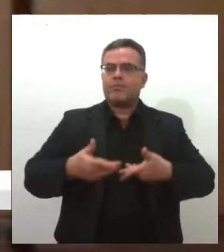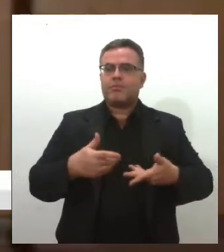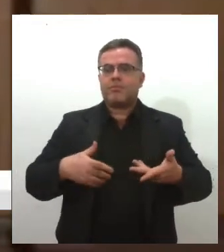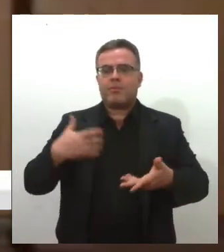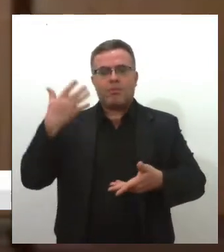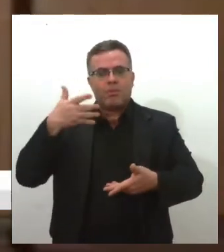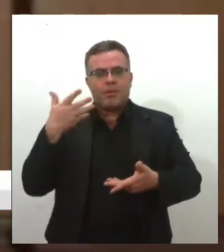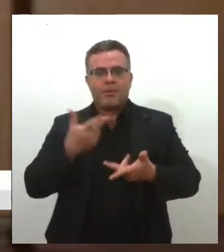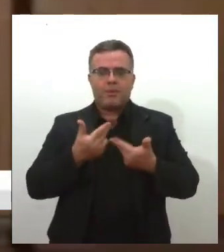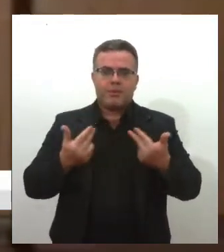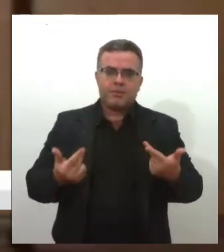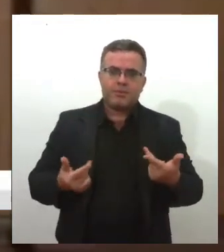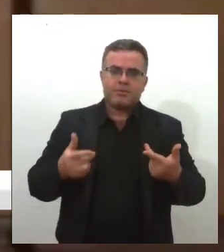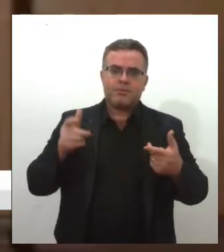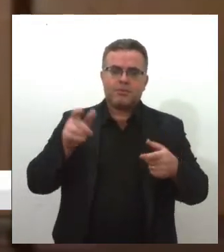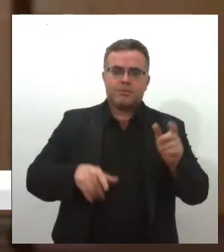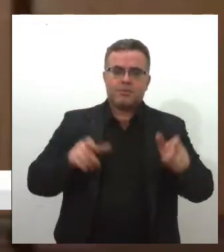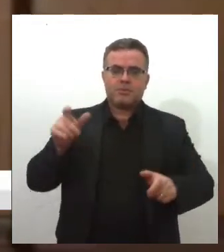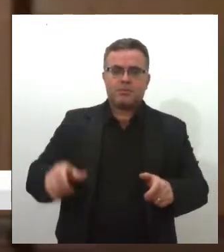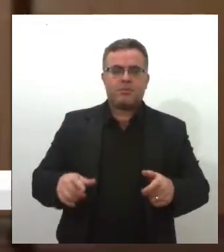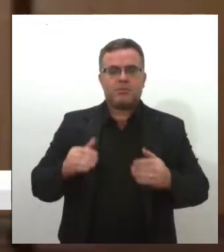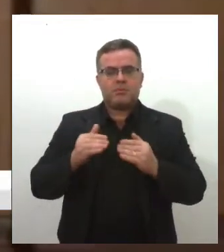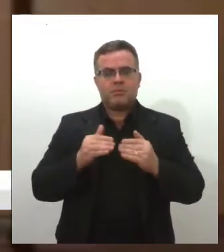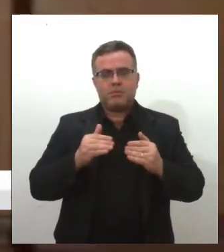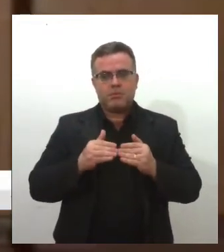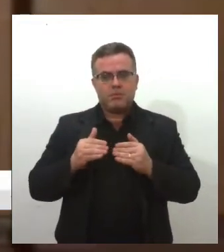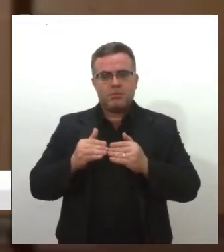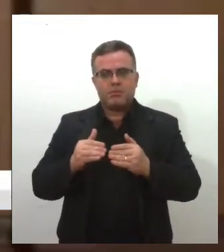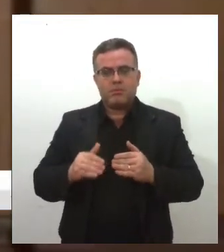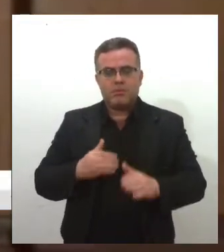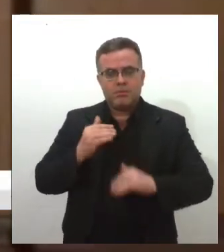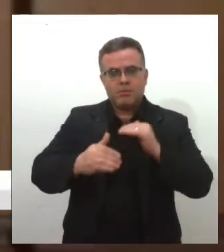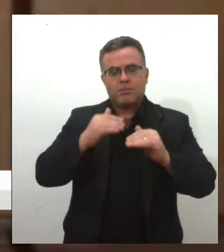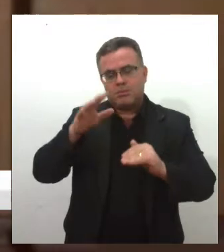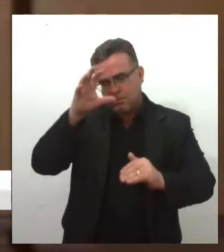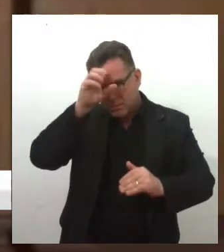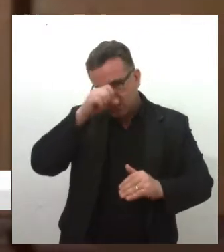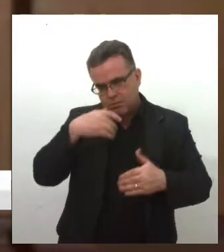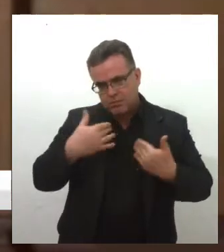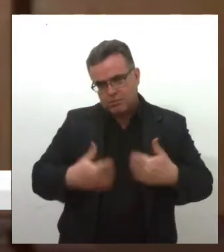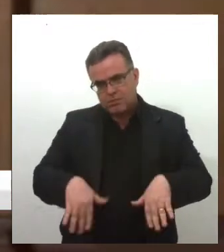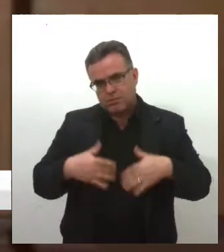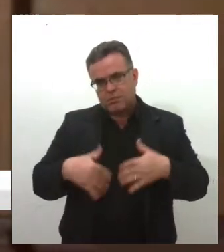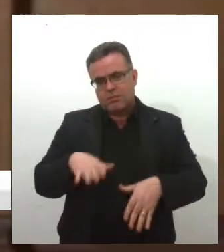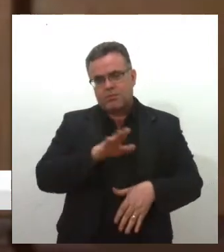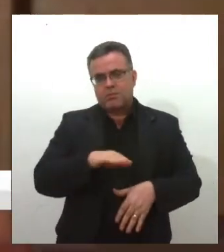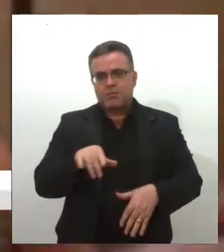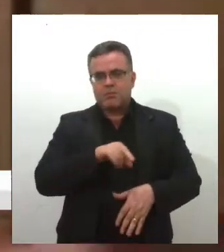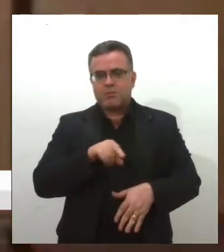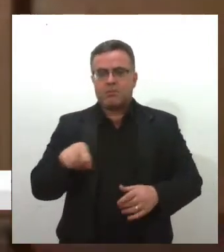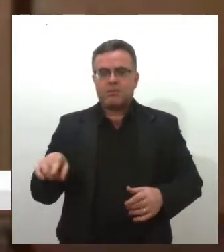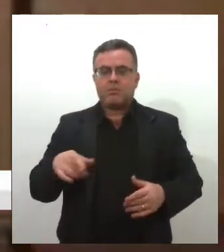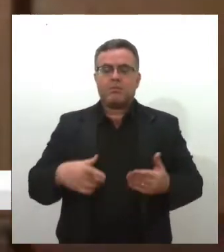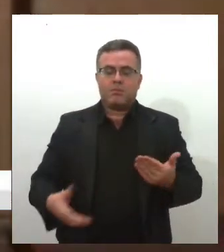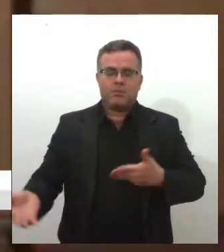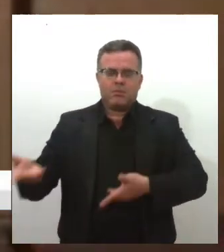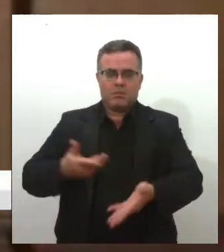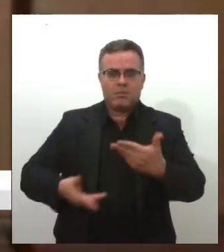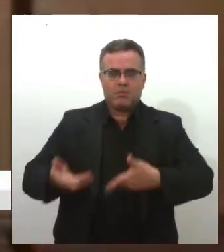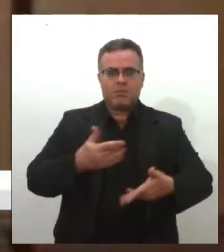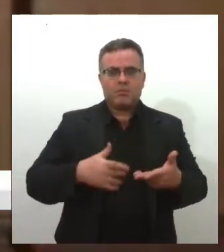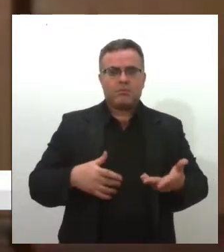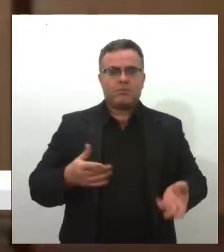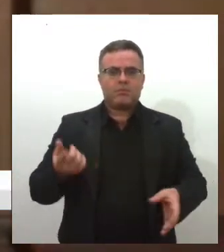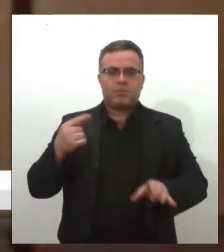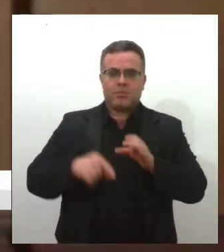grande cerne, um dos grandes cernes do processo educacional de uma criança, que vai muito além